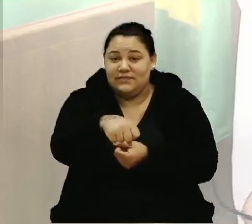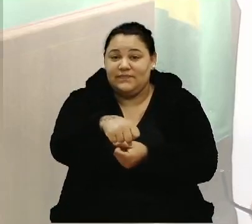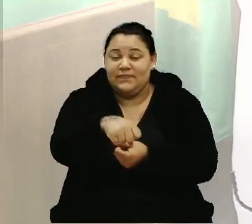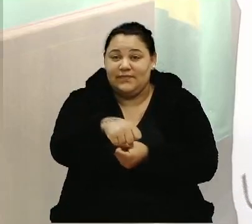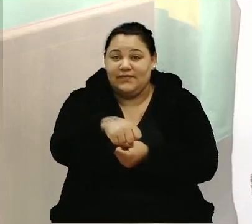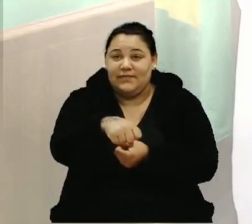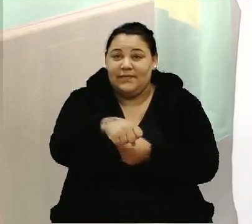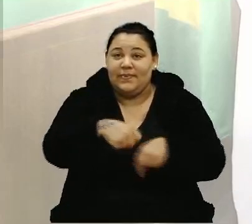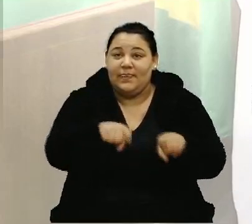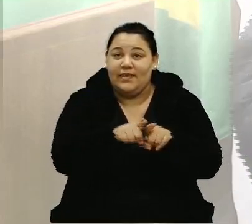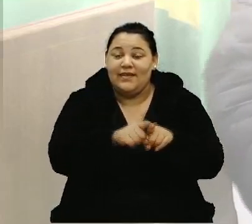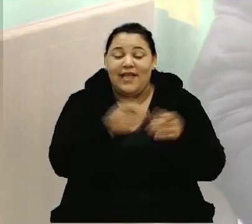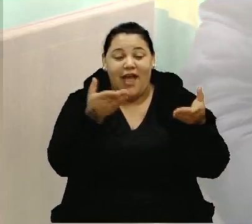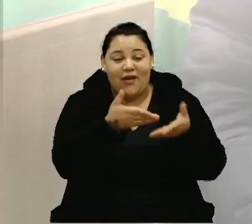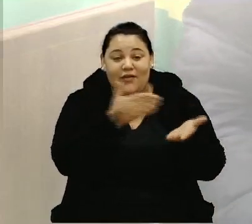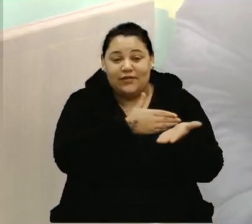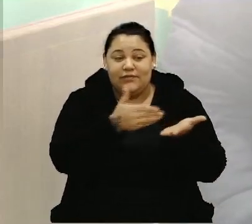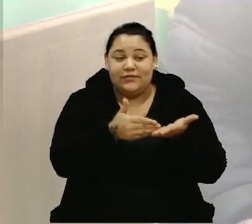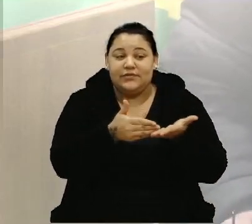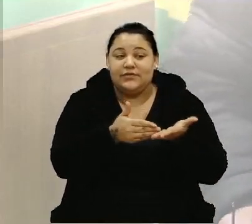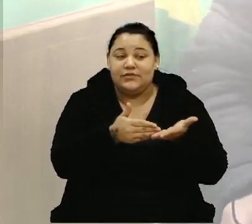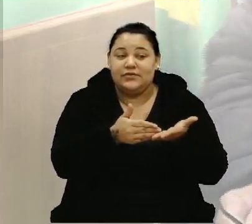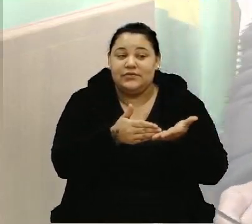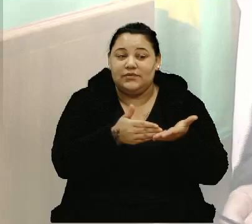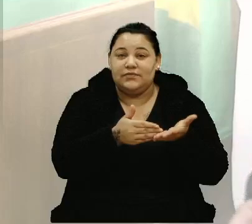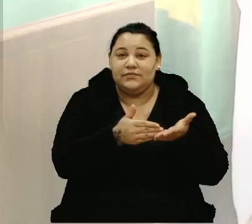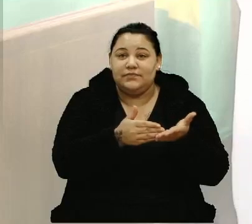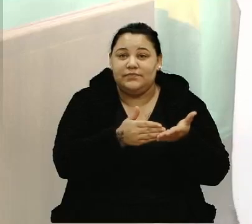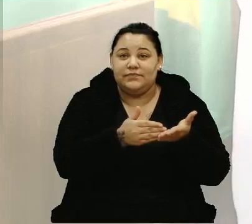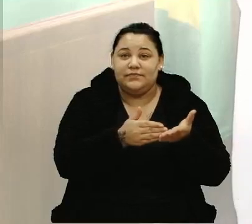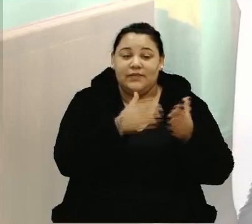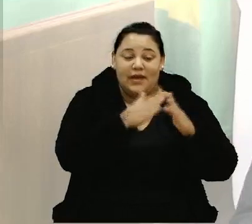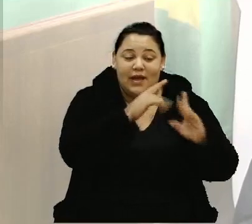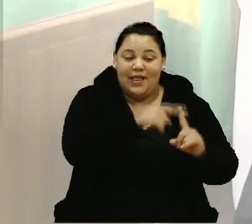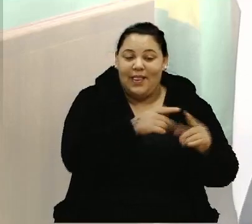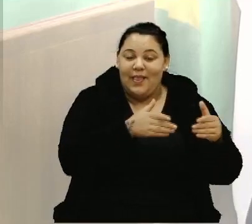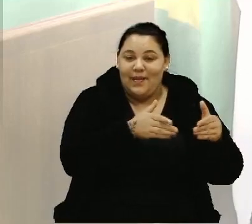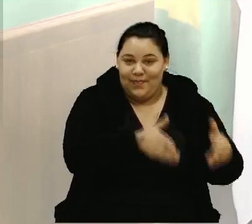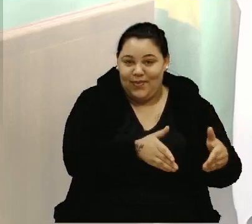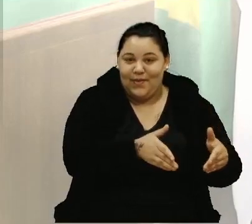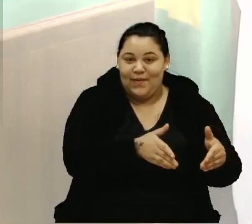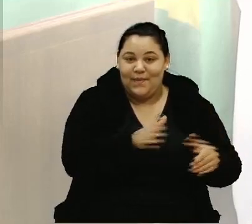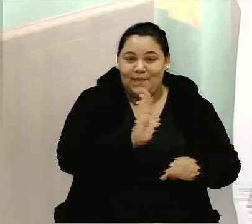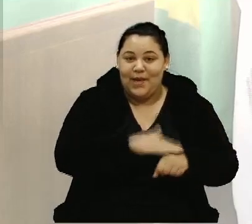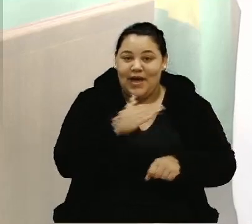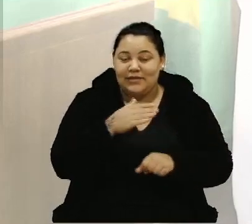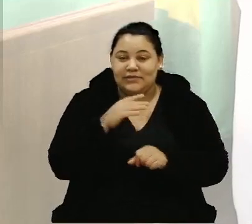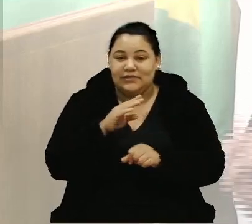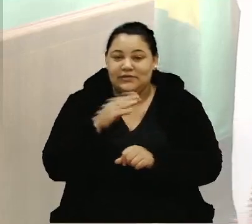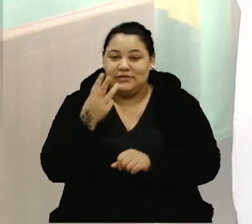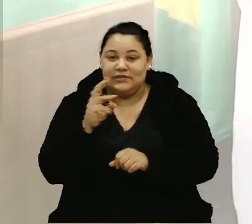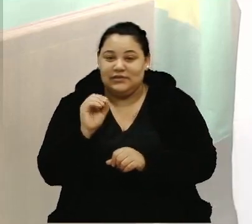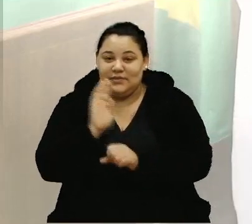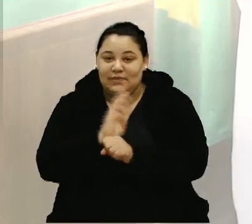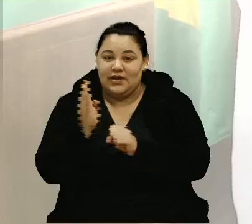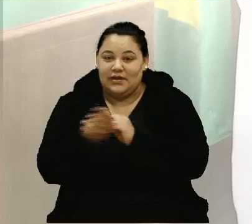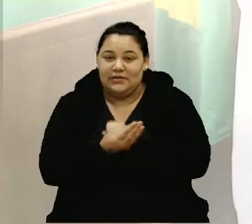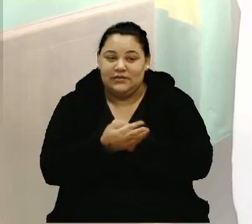aí a nossa capela mortuária para mais de 30 bairros da região, iniciando